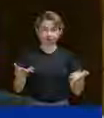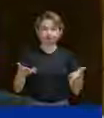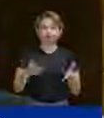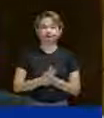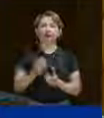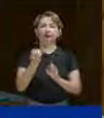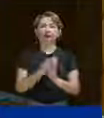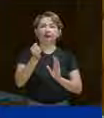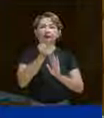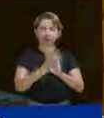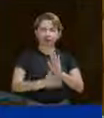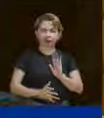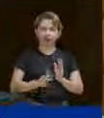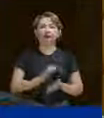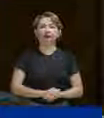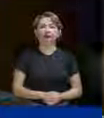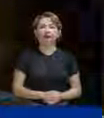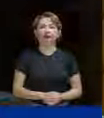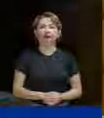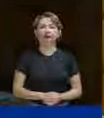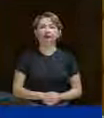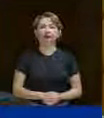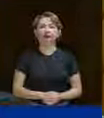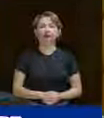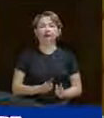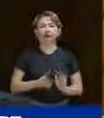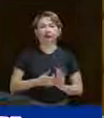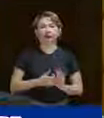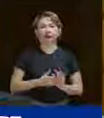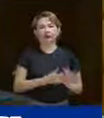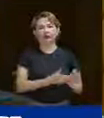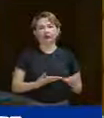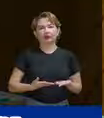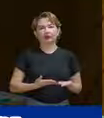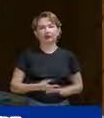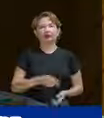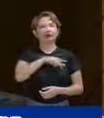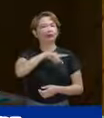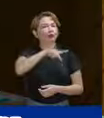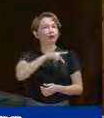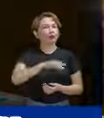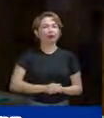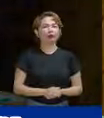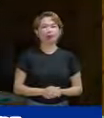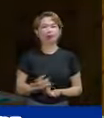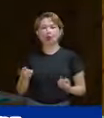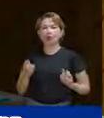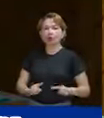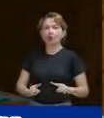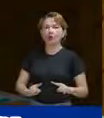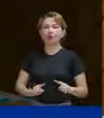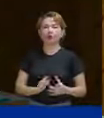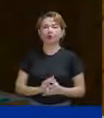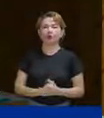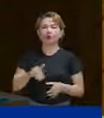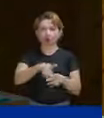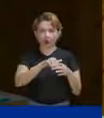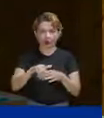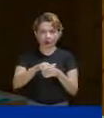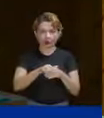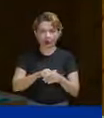Trata-se de embargos de declaração opostos pelo Ministério Público Eleitoral contra o acórdão